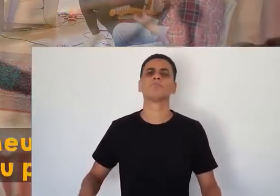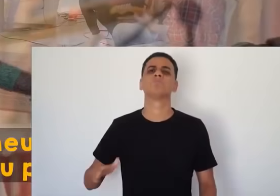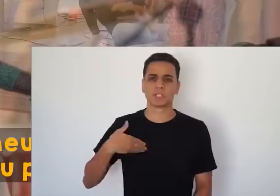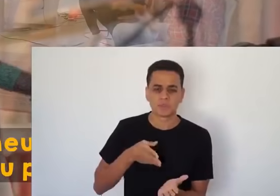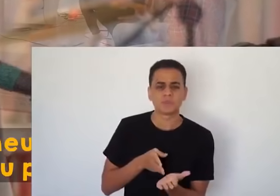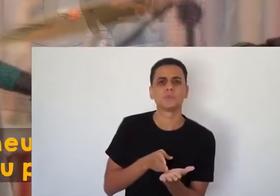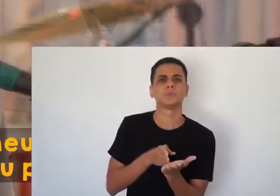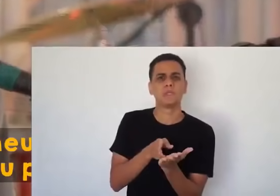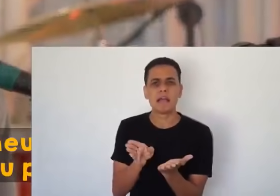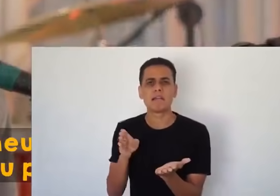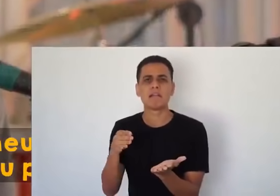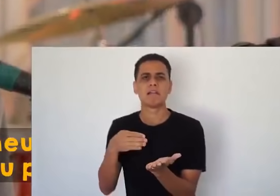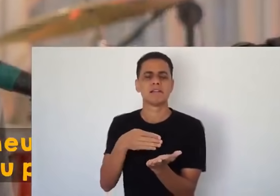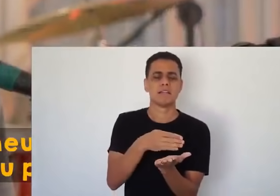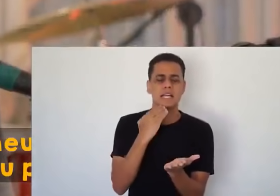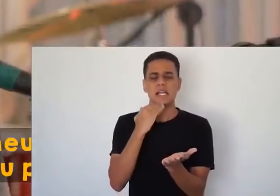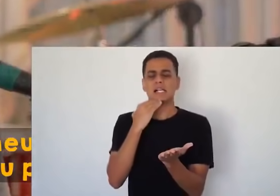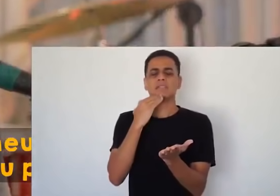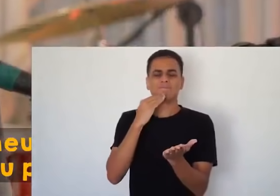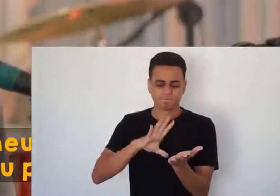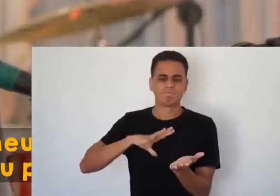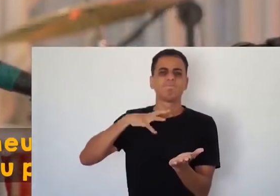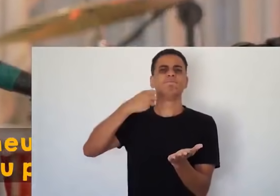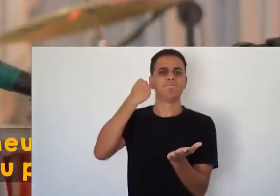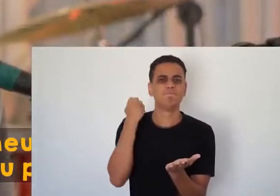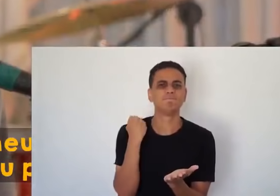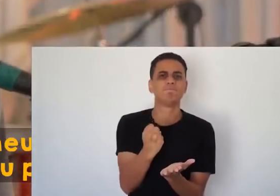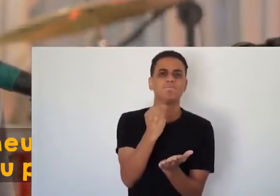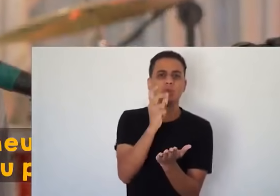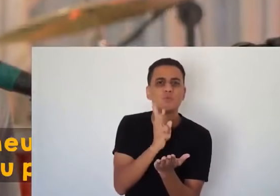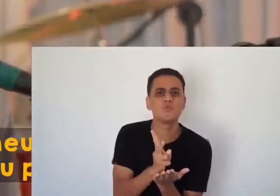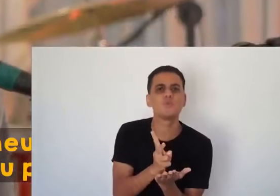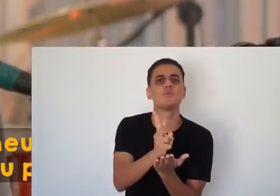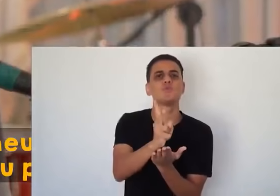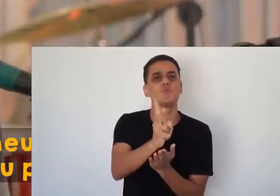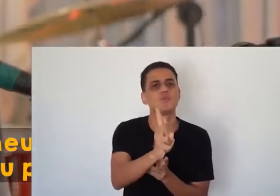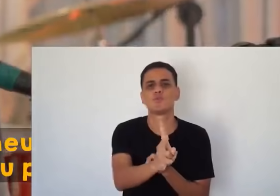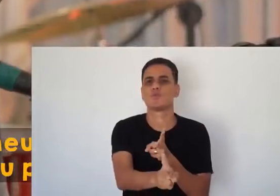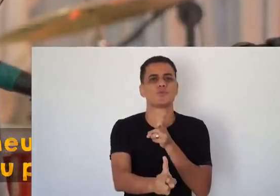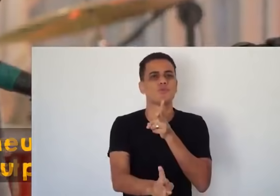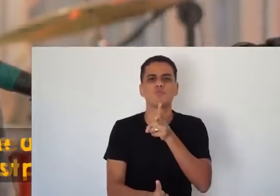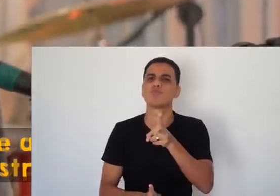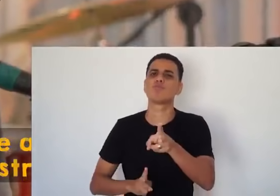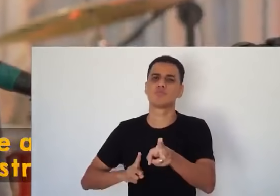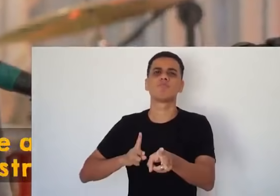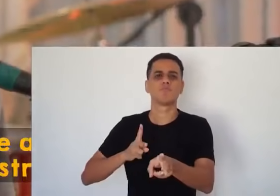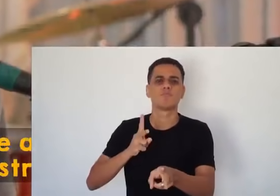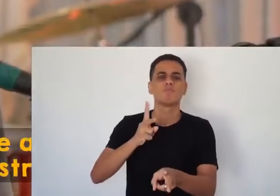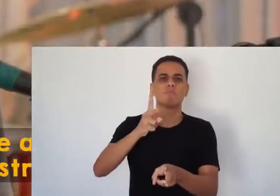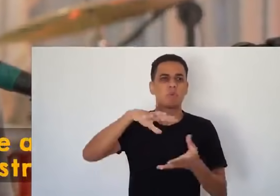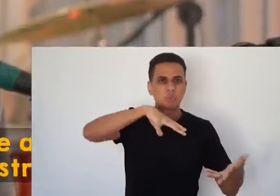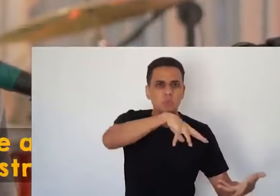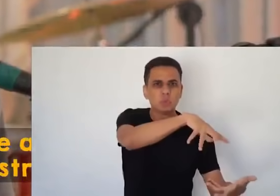Se tropeçar no meu caminhar, me levantarei, eu persistirei. Sigo